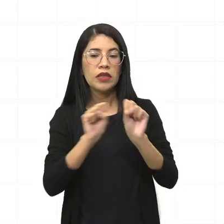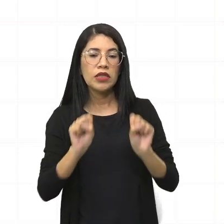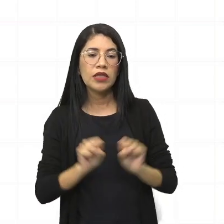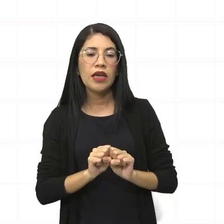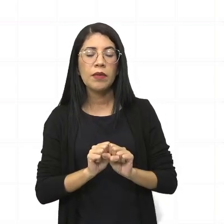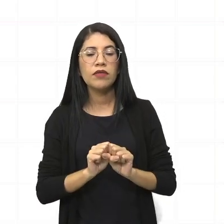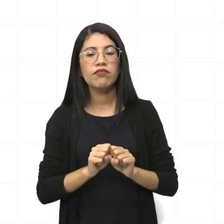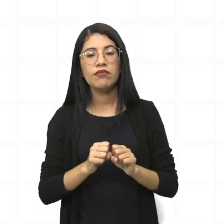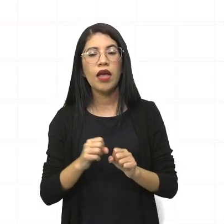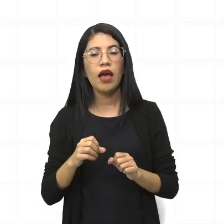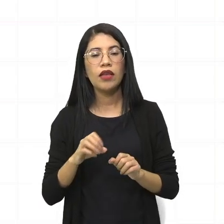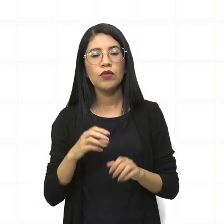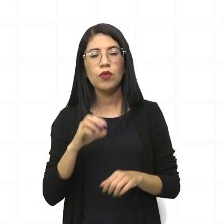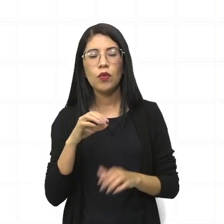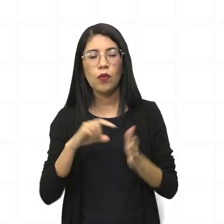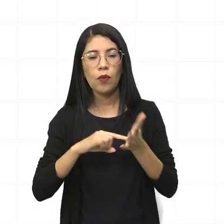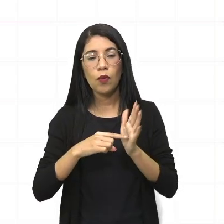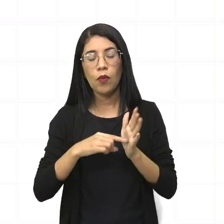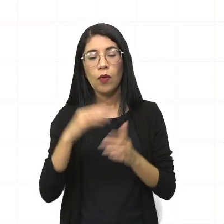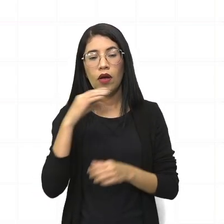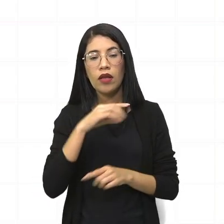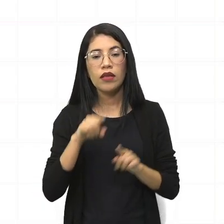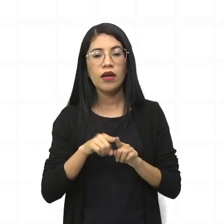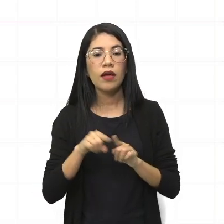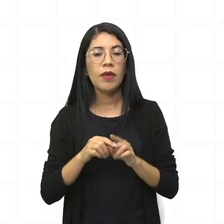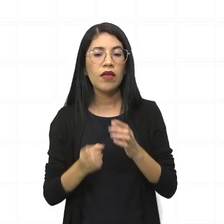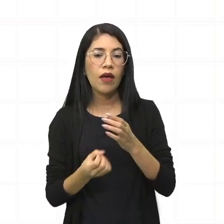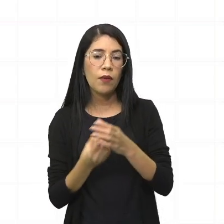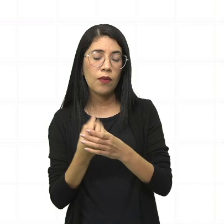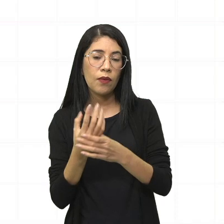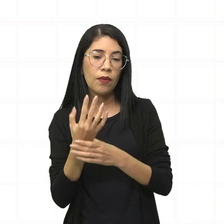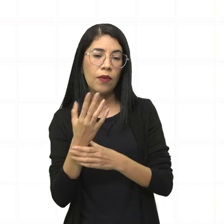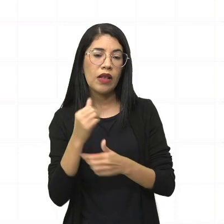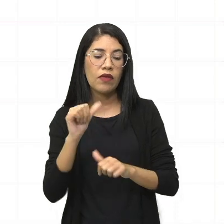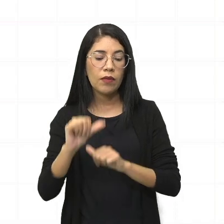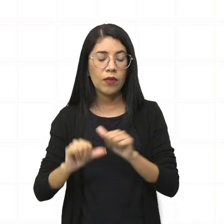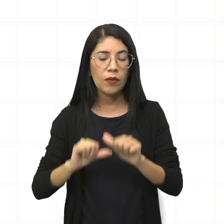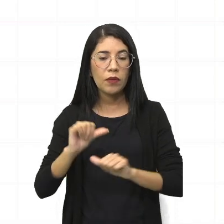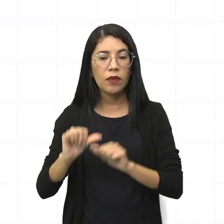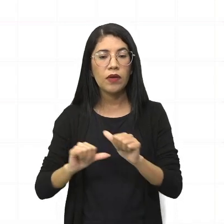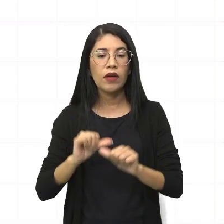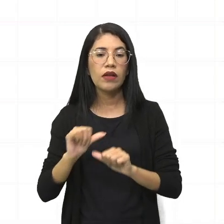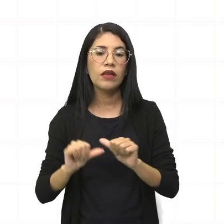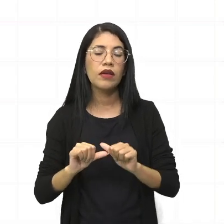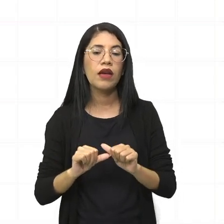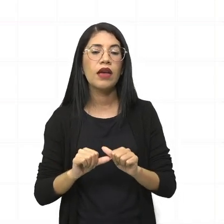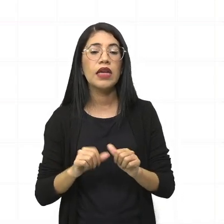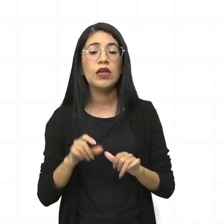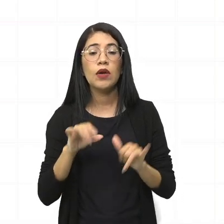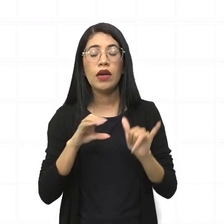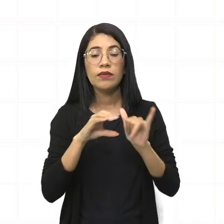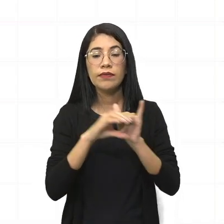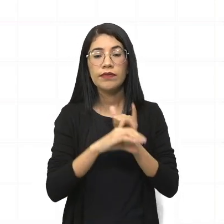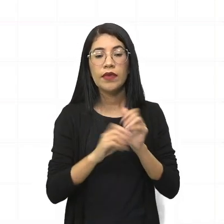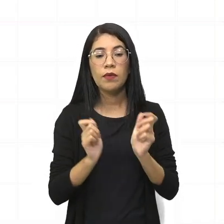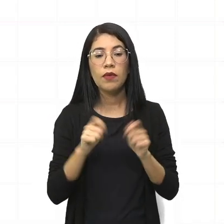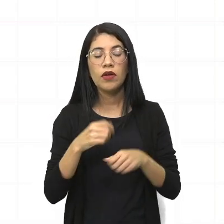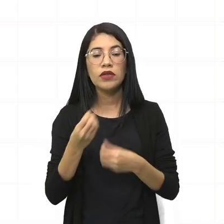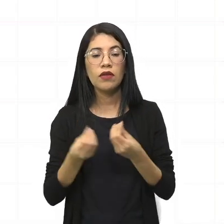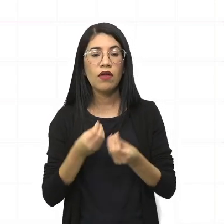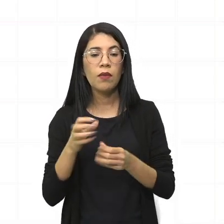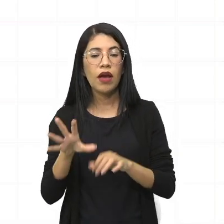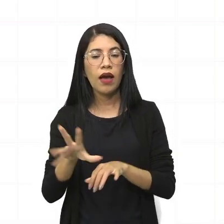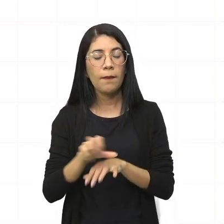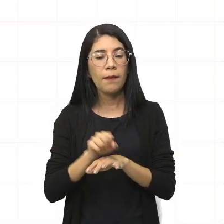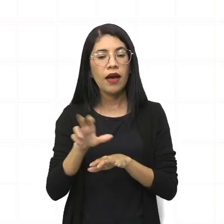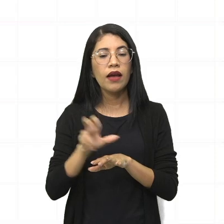de calor, as usinas de vapor, os sistemas de troca direta, a energia geotérmica ela pode ser